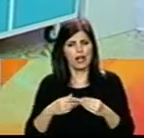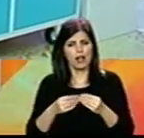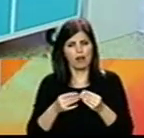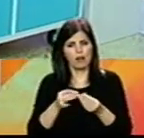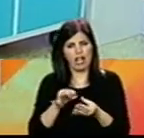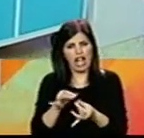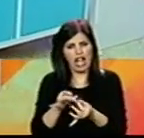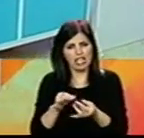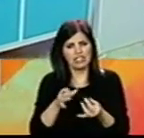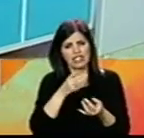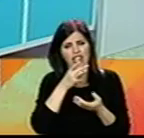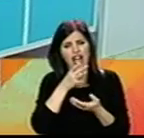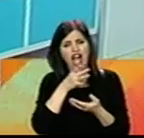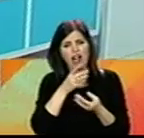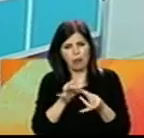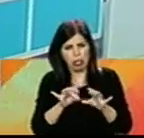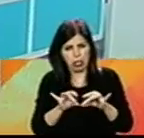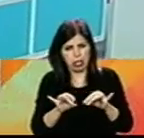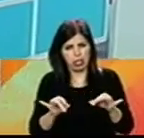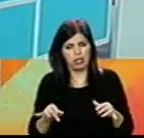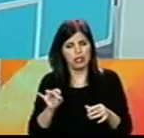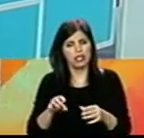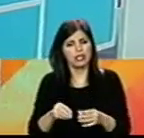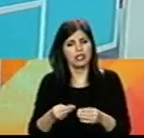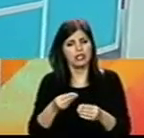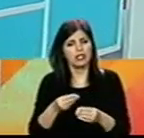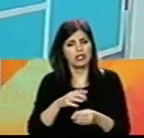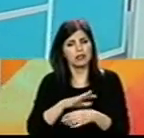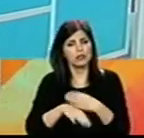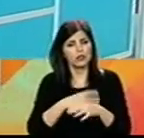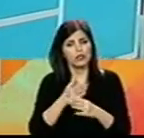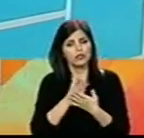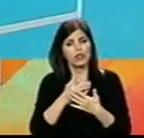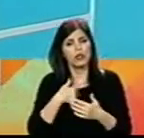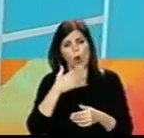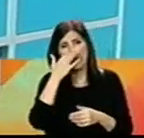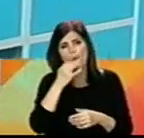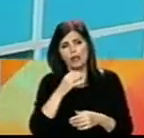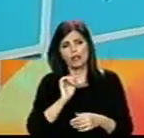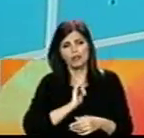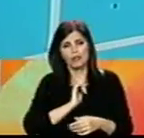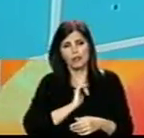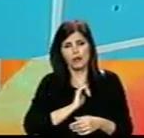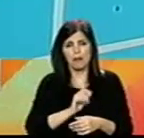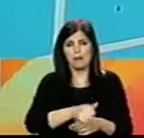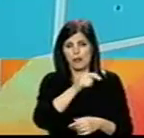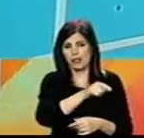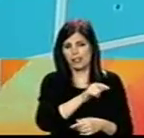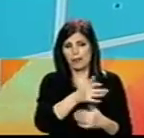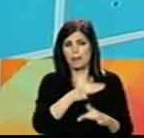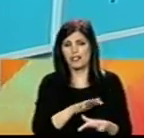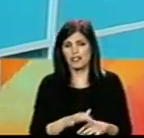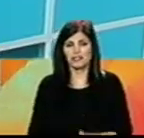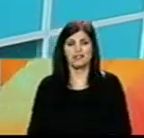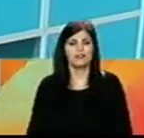aquela água, aquela gelatina, e aqui só vamos emulsionar também. Portanto, eu acredito que o nosso pil-pil é muito melhor que aquele, mas...